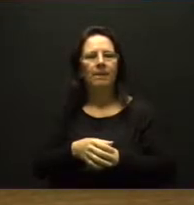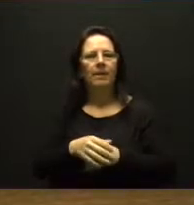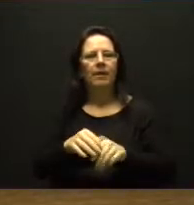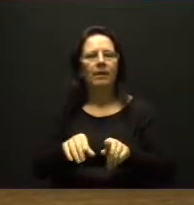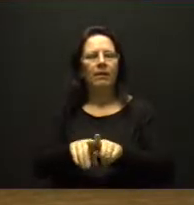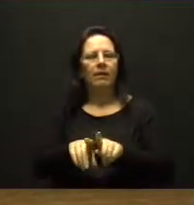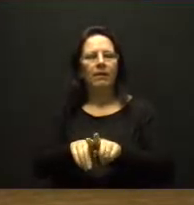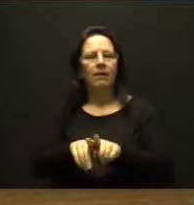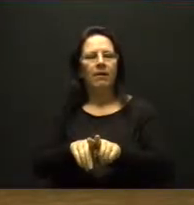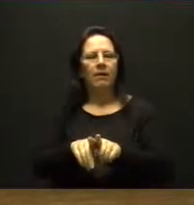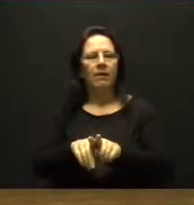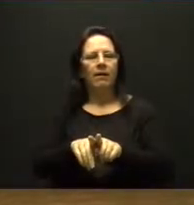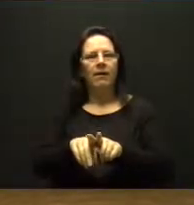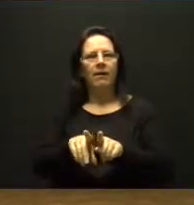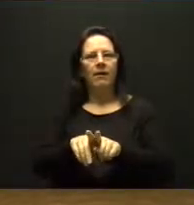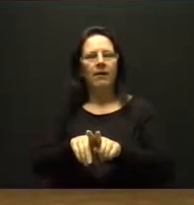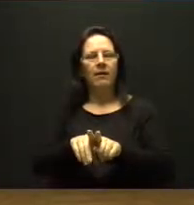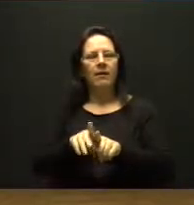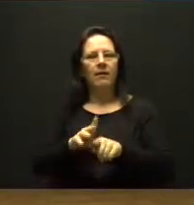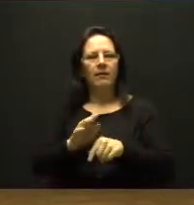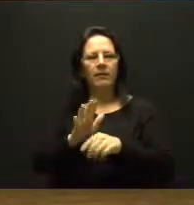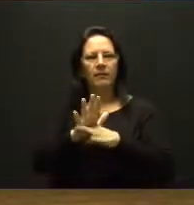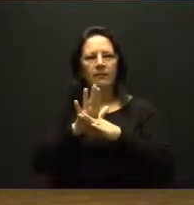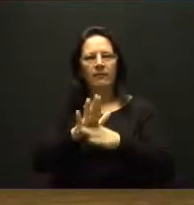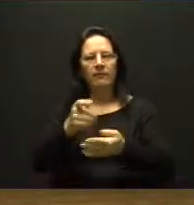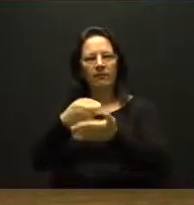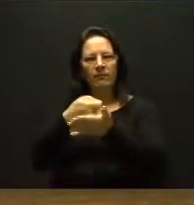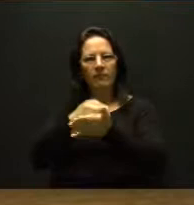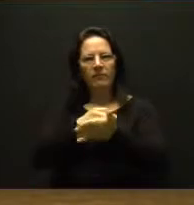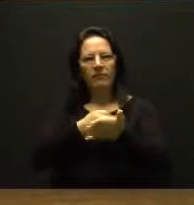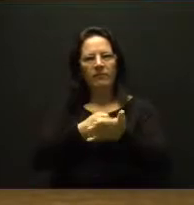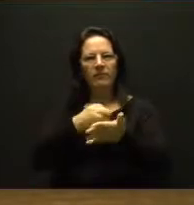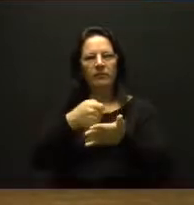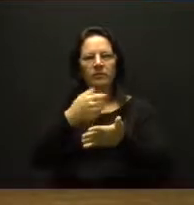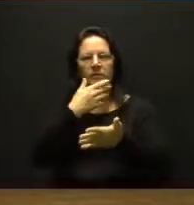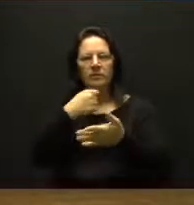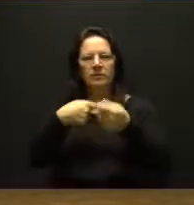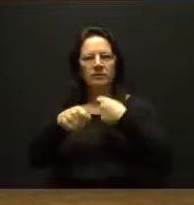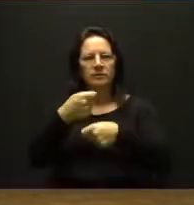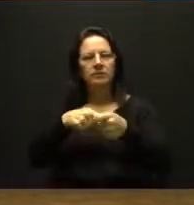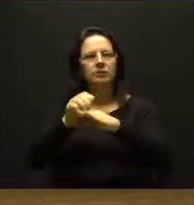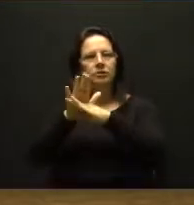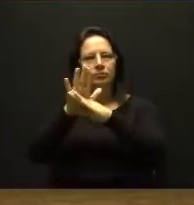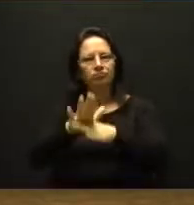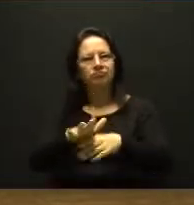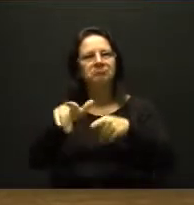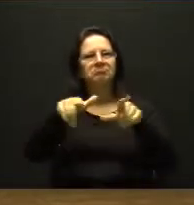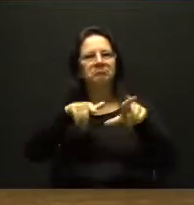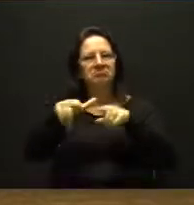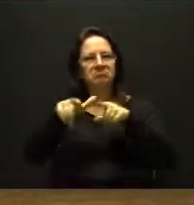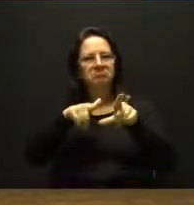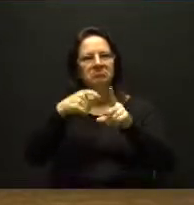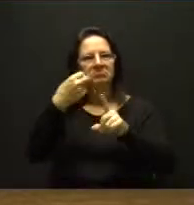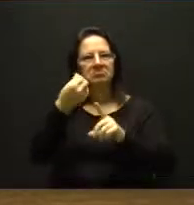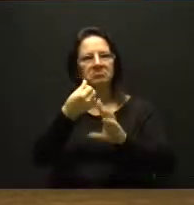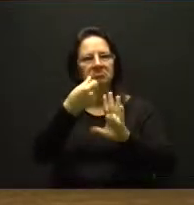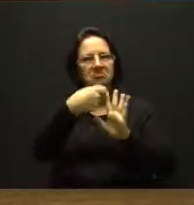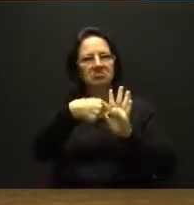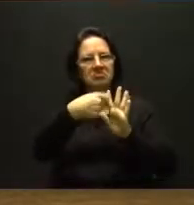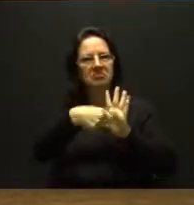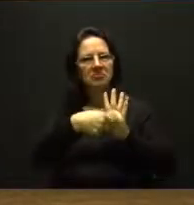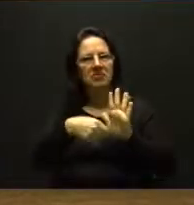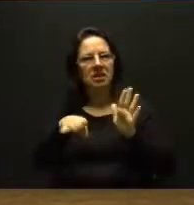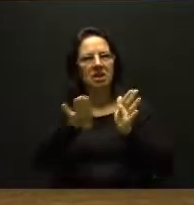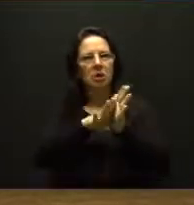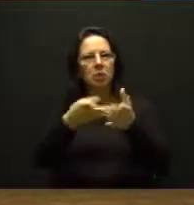normais e mesmo sem ter essa essa obrigatoriedade ele fez isso manteve o serviço lá por seis meses e até hoje